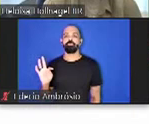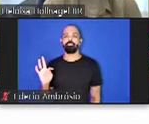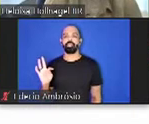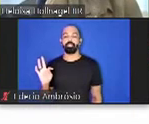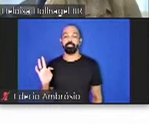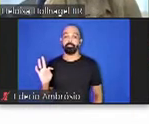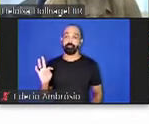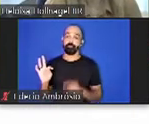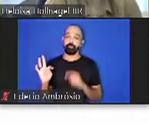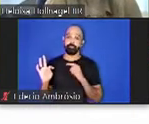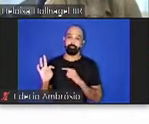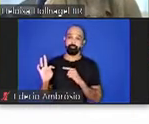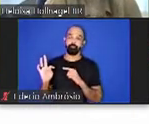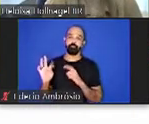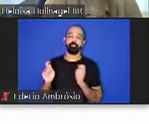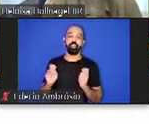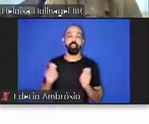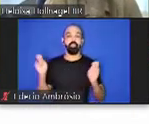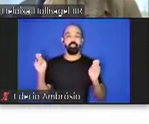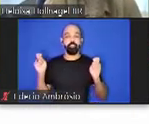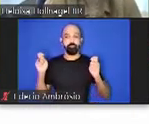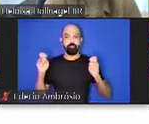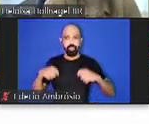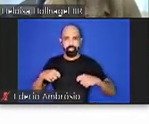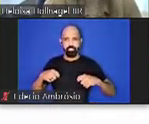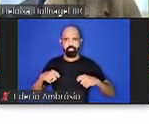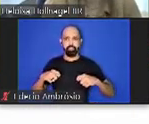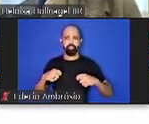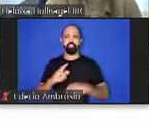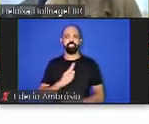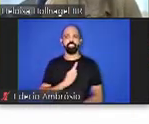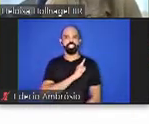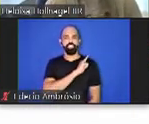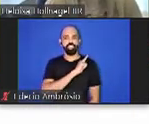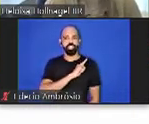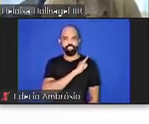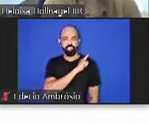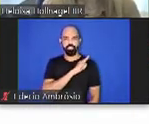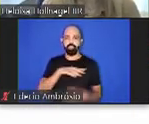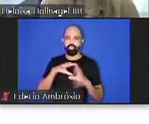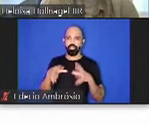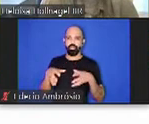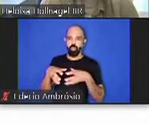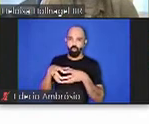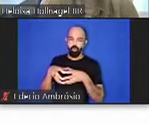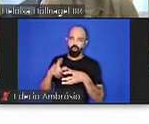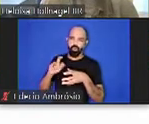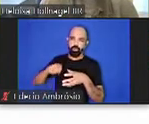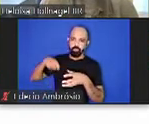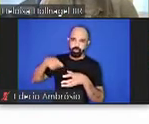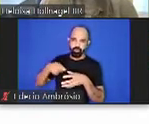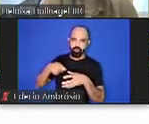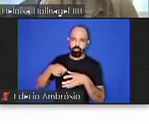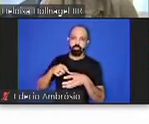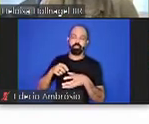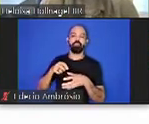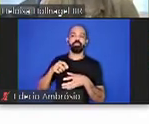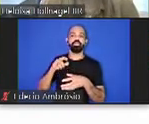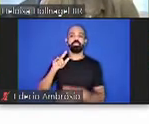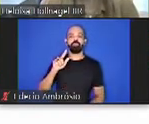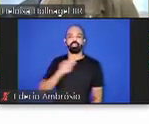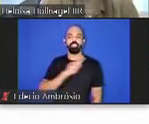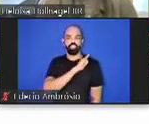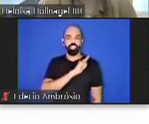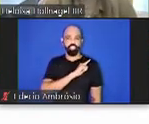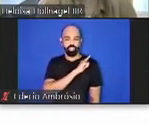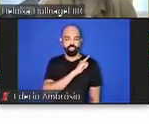da capacidade de gestão pelo grupo que a gente chama responsável, grupo gestor,